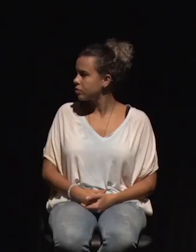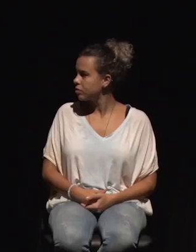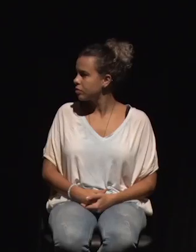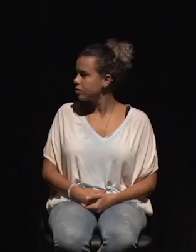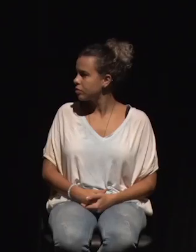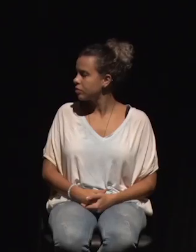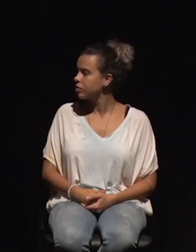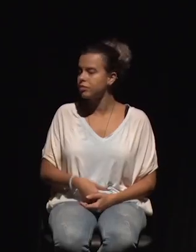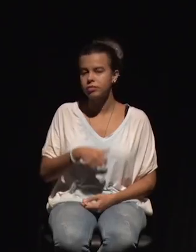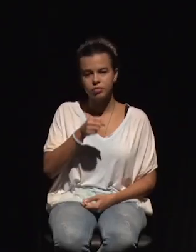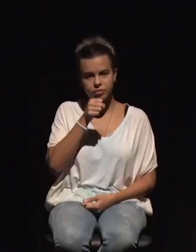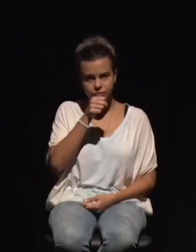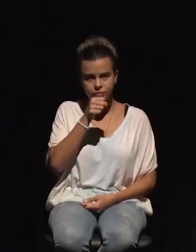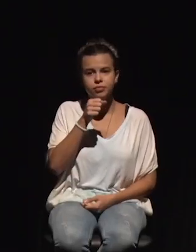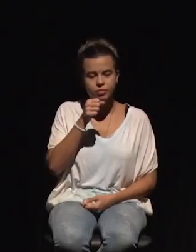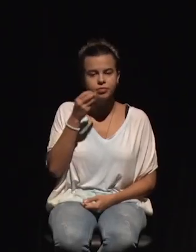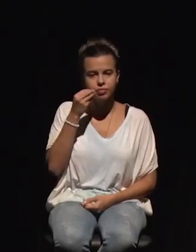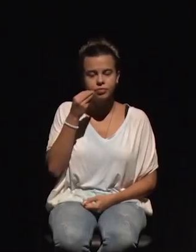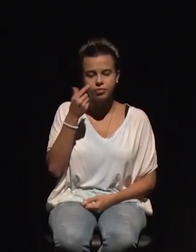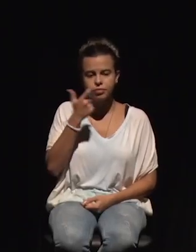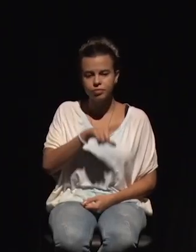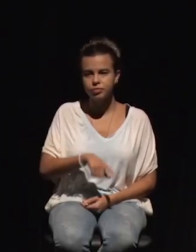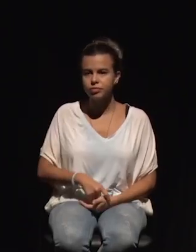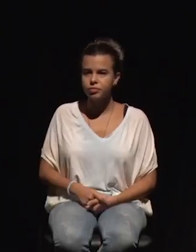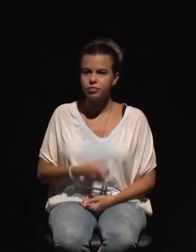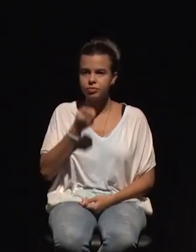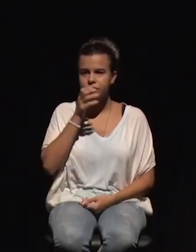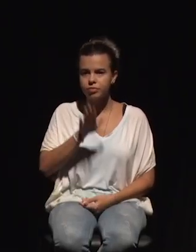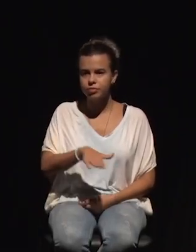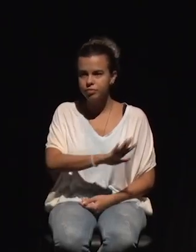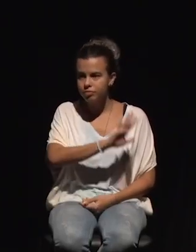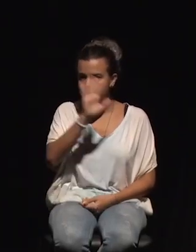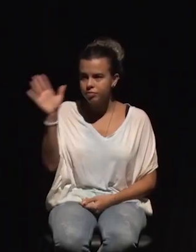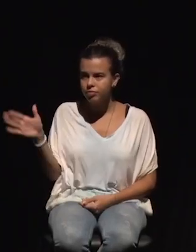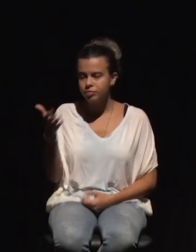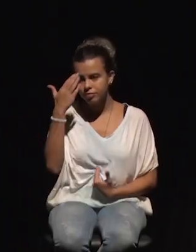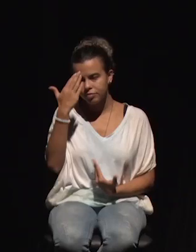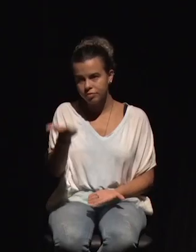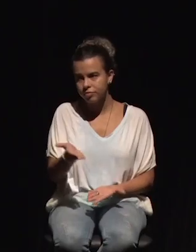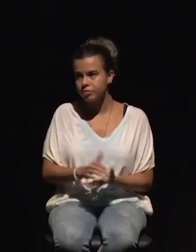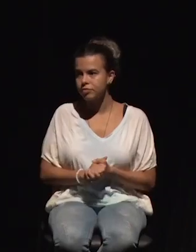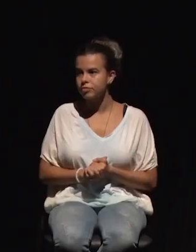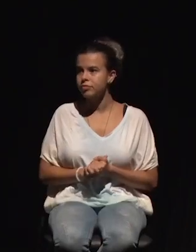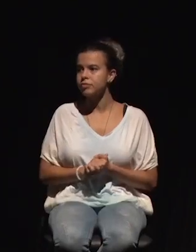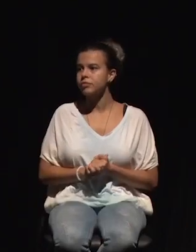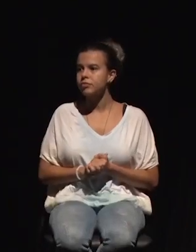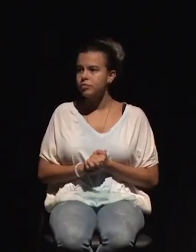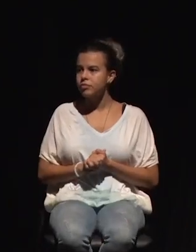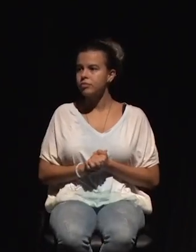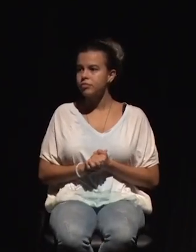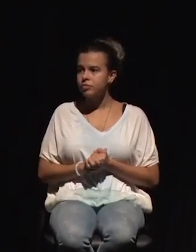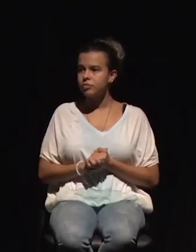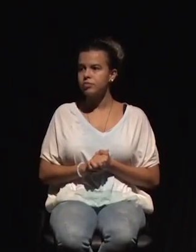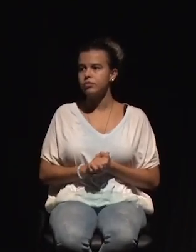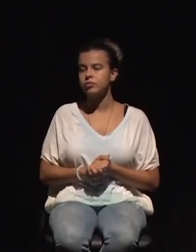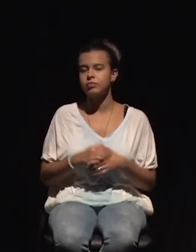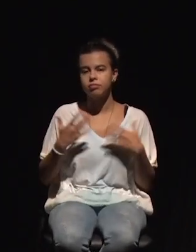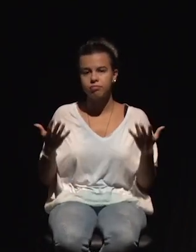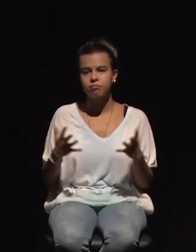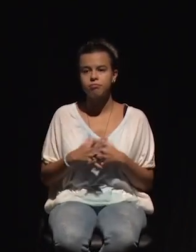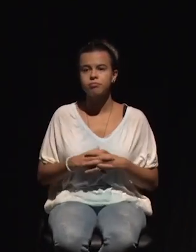falou oi olá boa tarde obrigado é bom